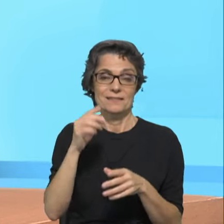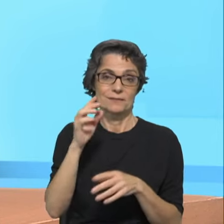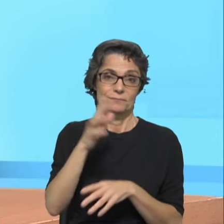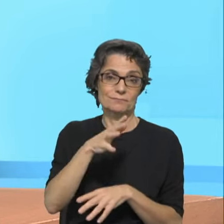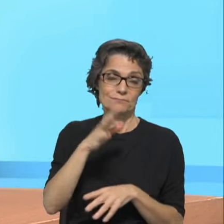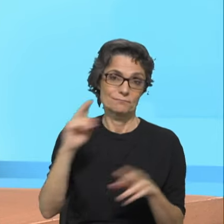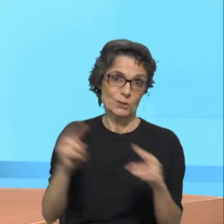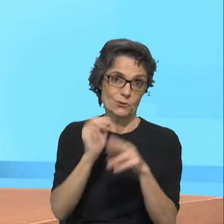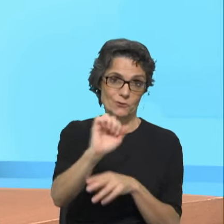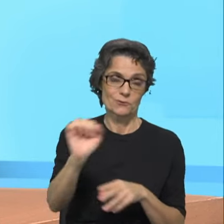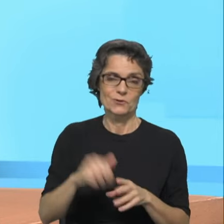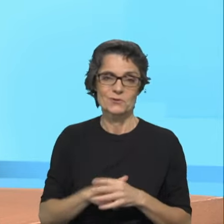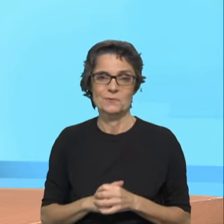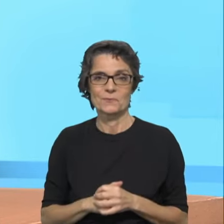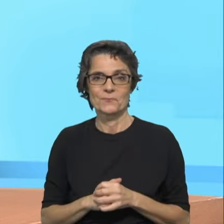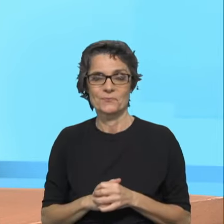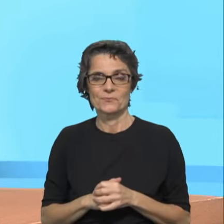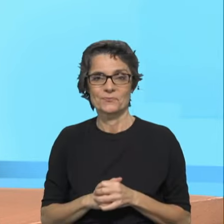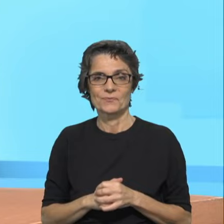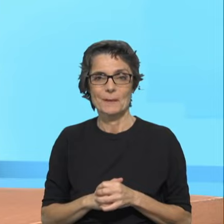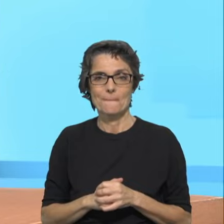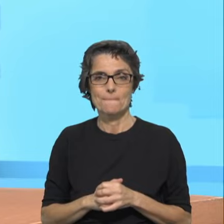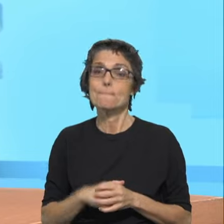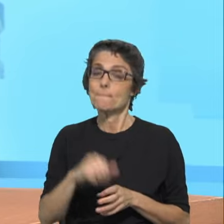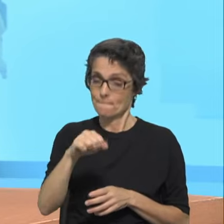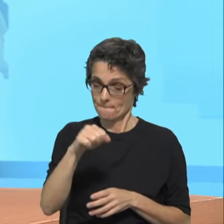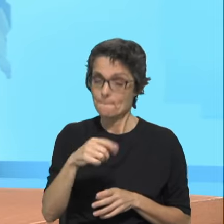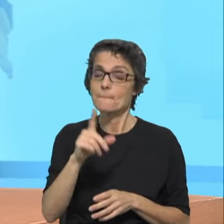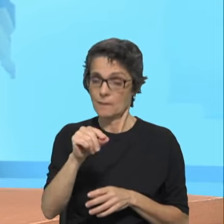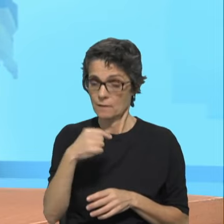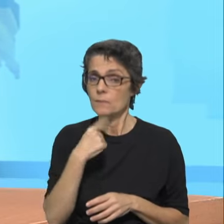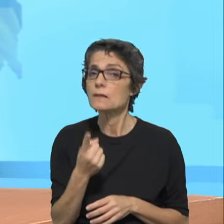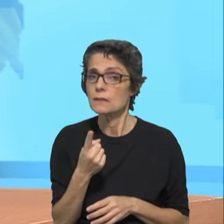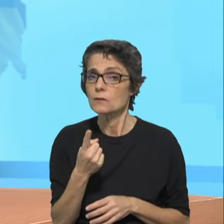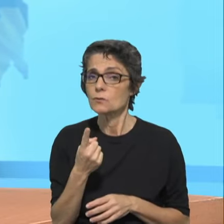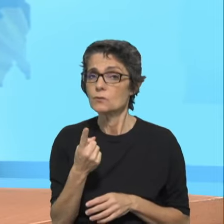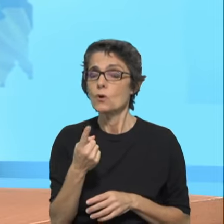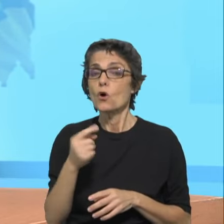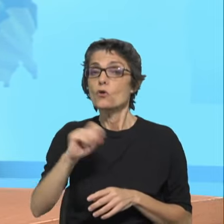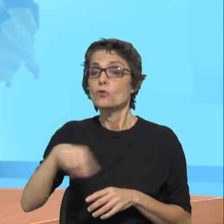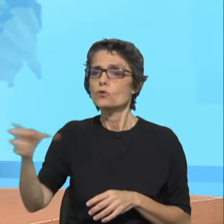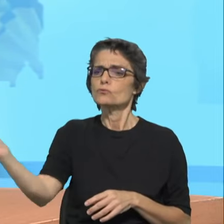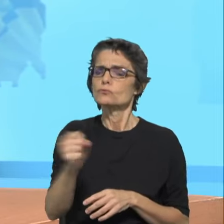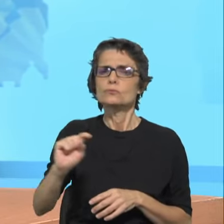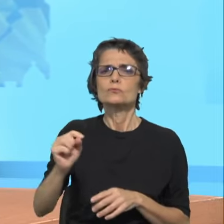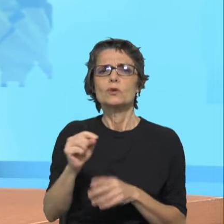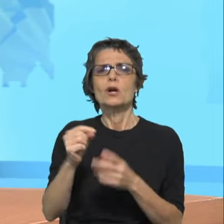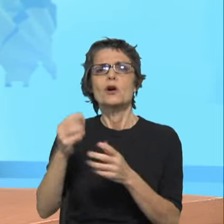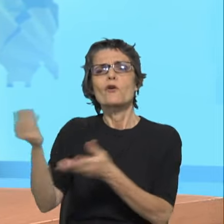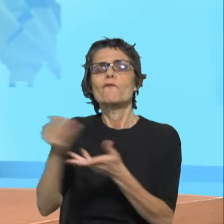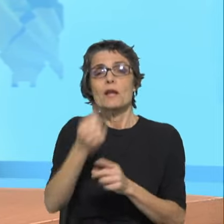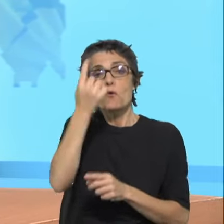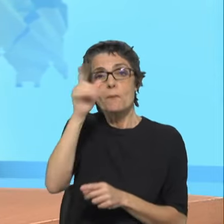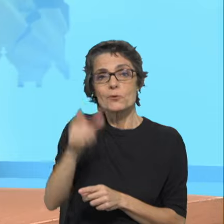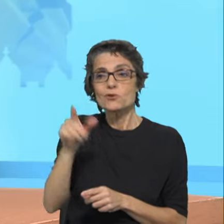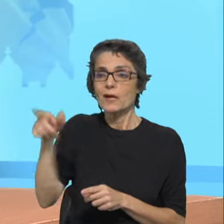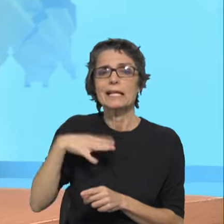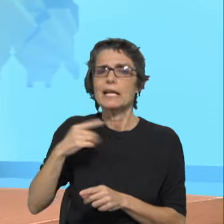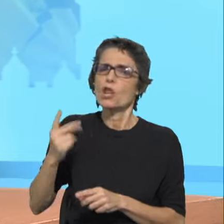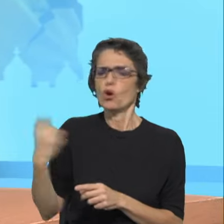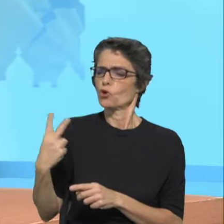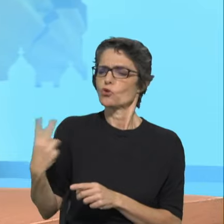recordar. É verdade, e até digo com alguma irreverência, porque nós convidámos uma pessoa e eles quiseram vir dois. Portanto, a Madalena e o